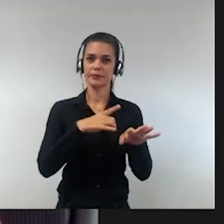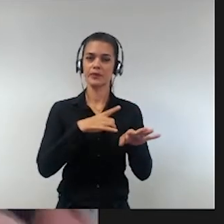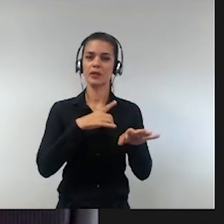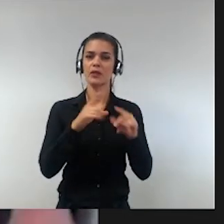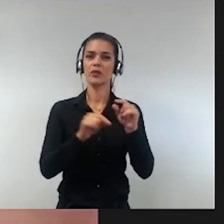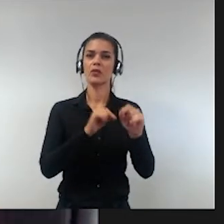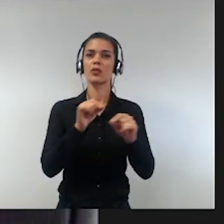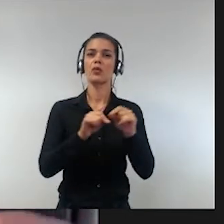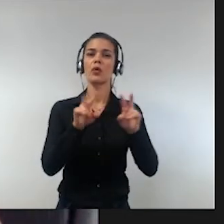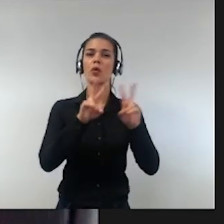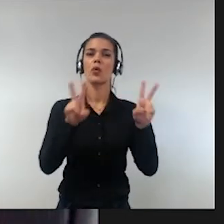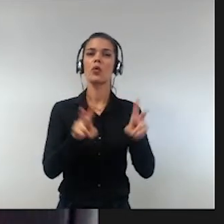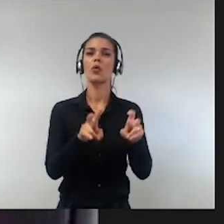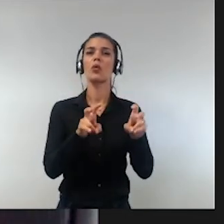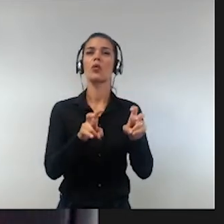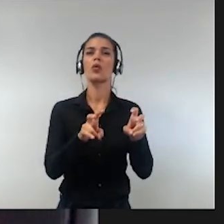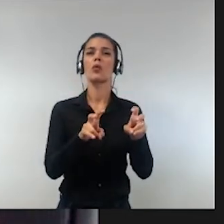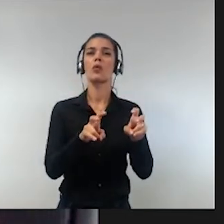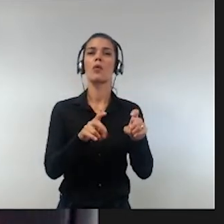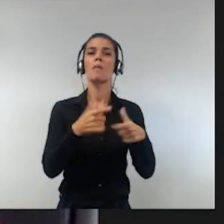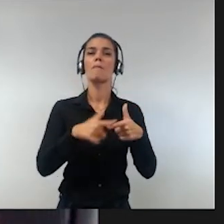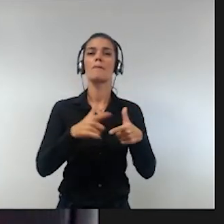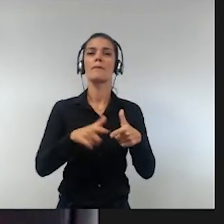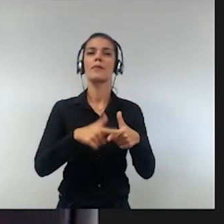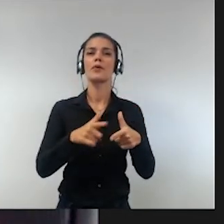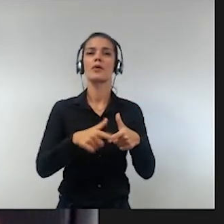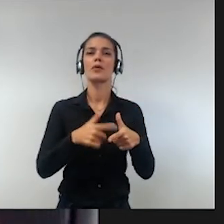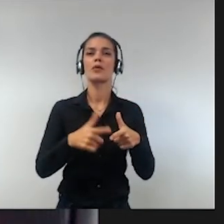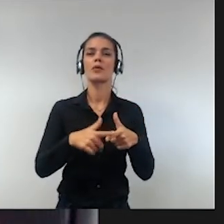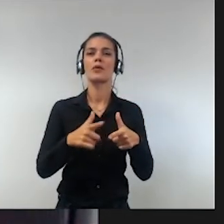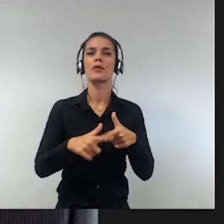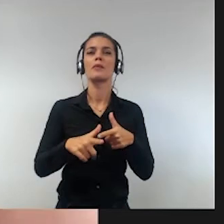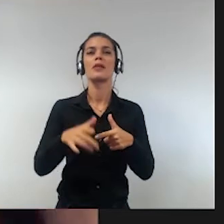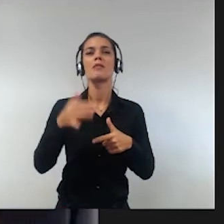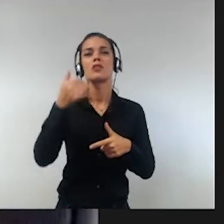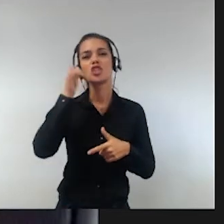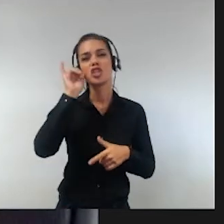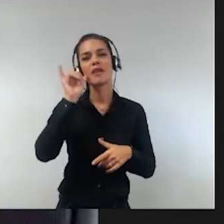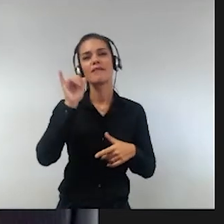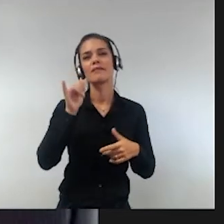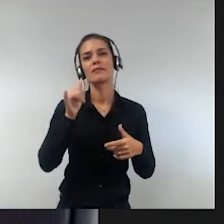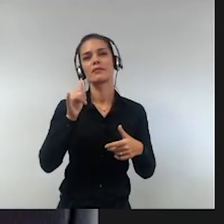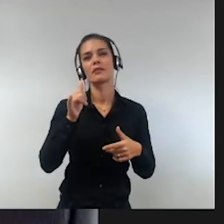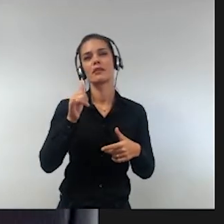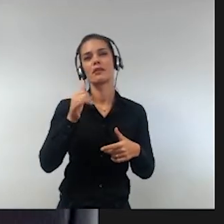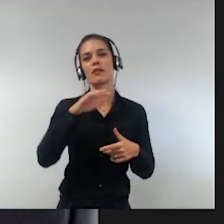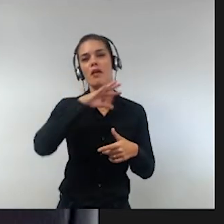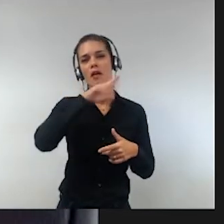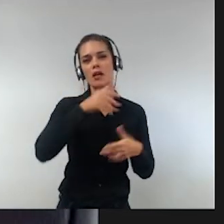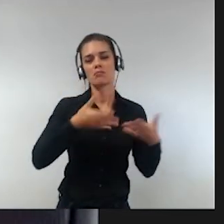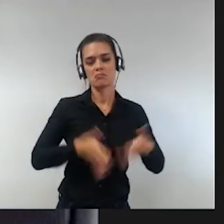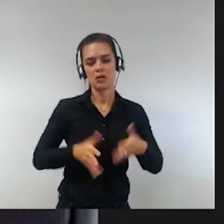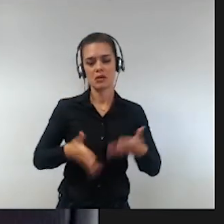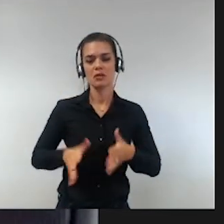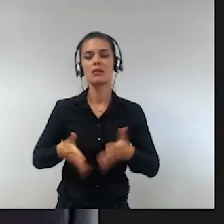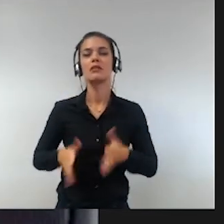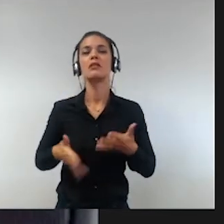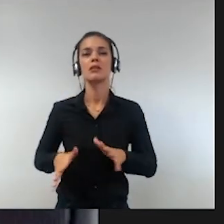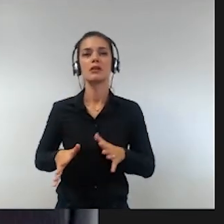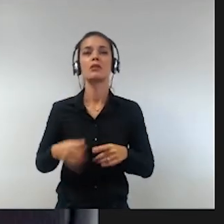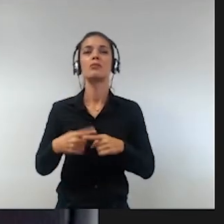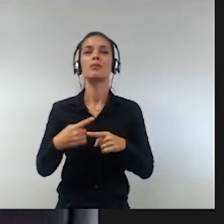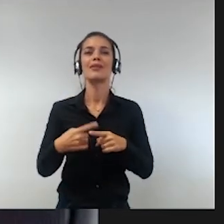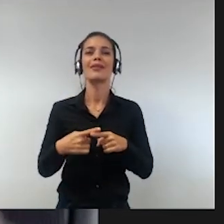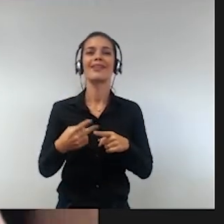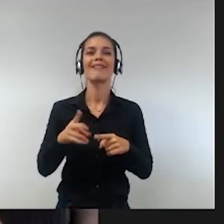finalidade tratar do problema da esterilização, para que níveis de abandono diminuíssem, níveis de pessoas